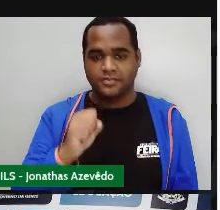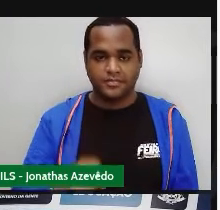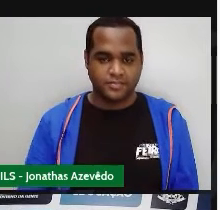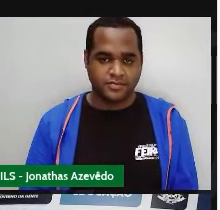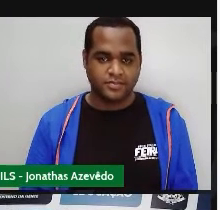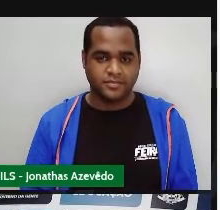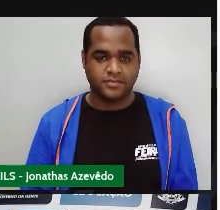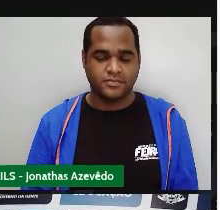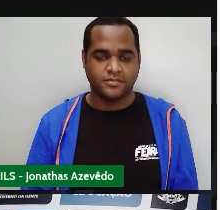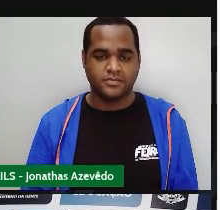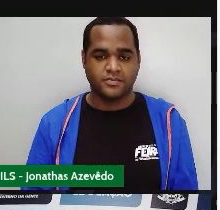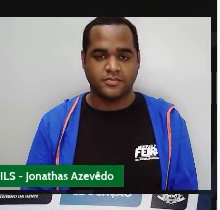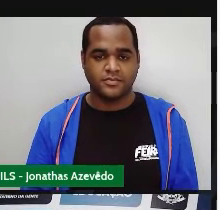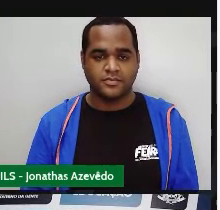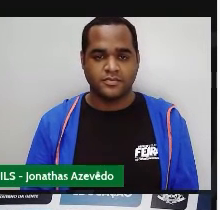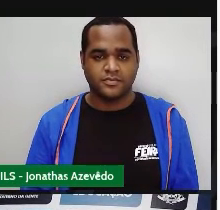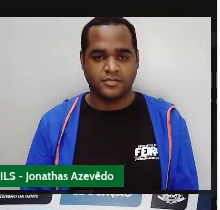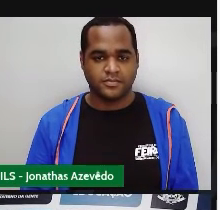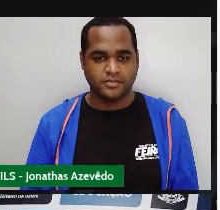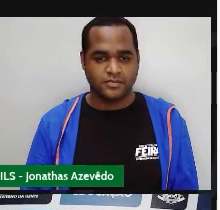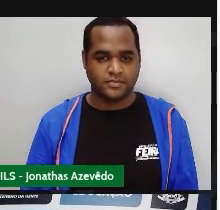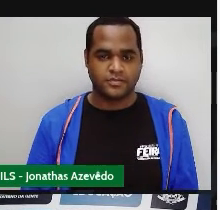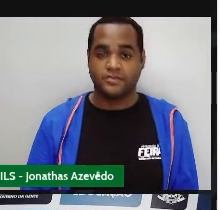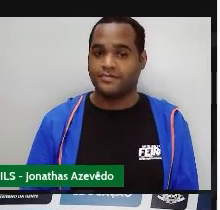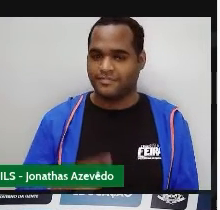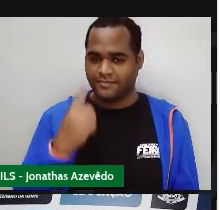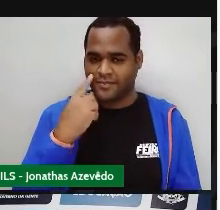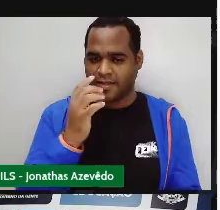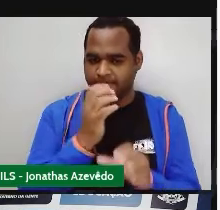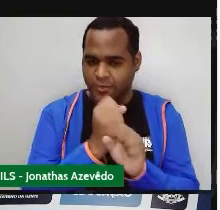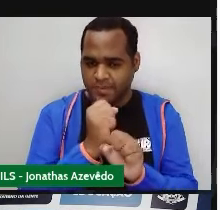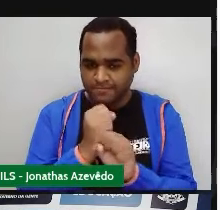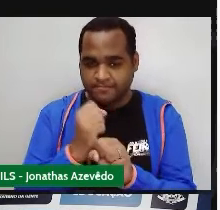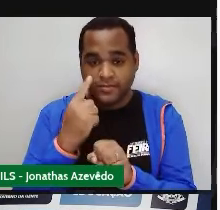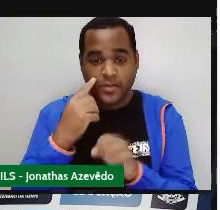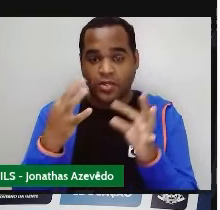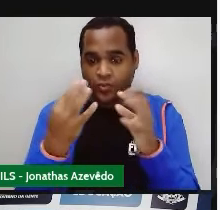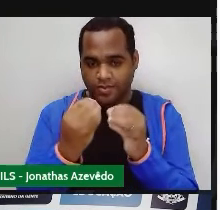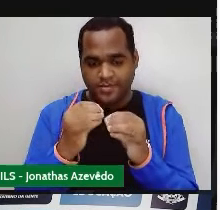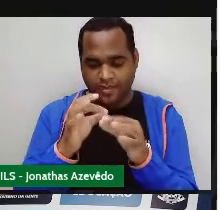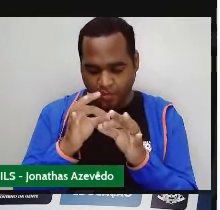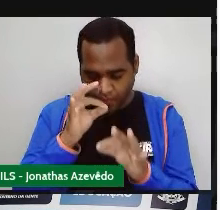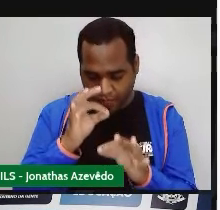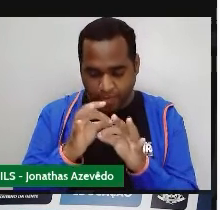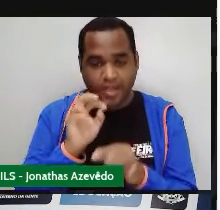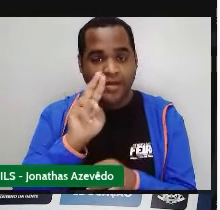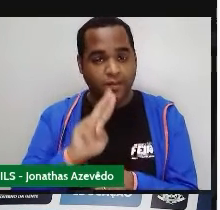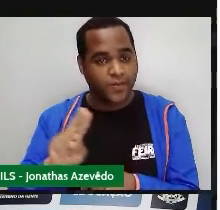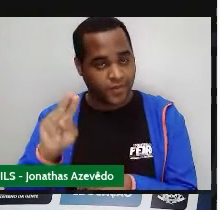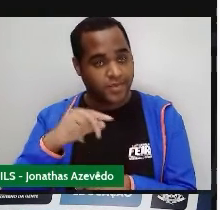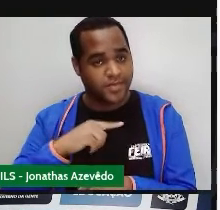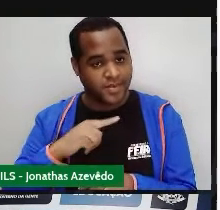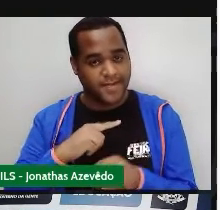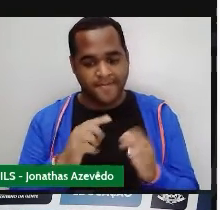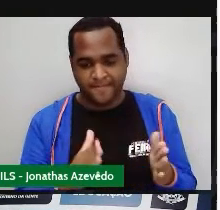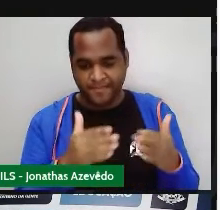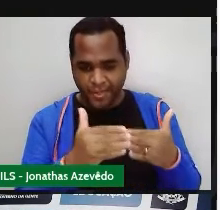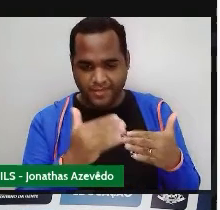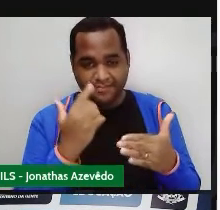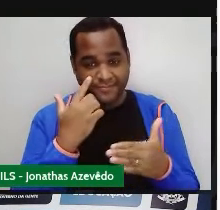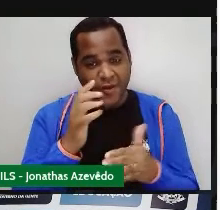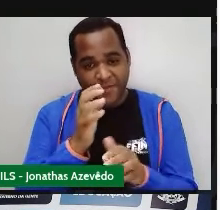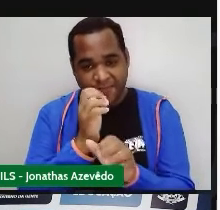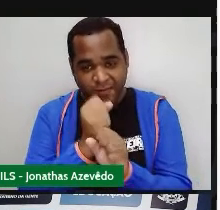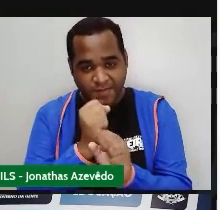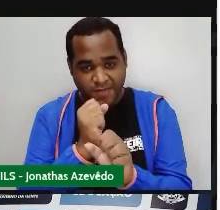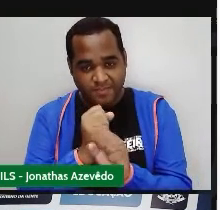raciocina comigo se a gente pegar todos os Canudos que foram usados para fazer cubos somar